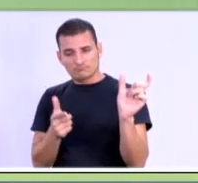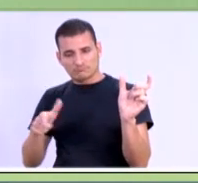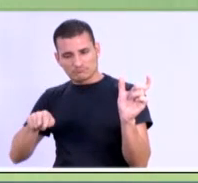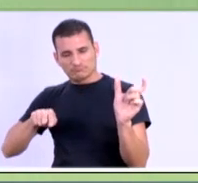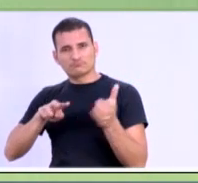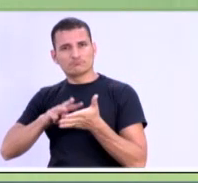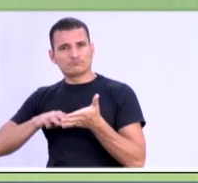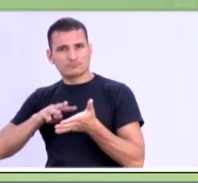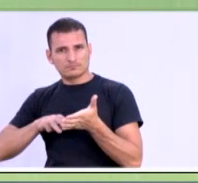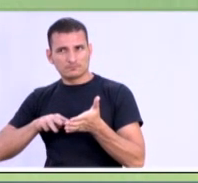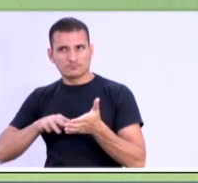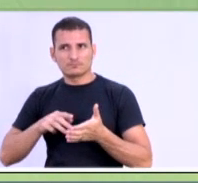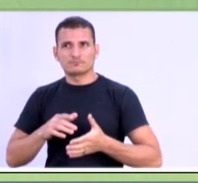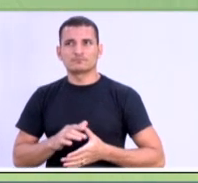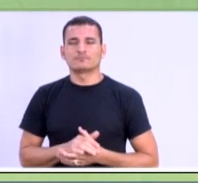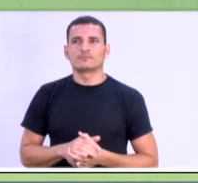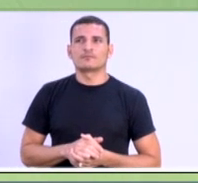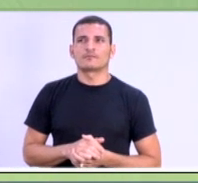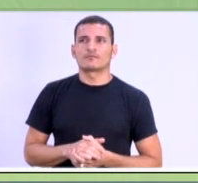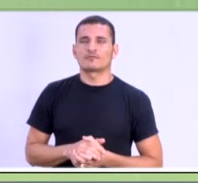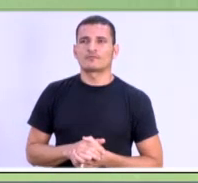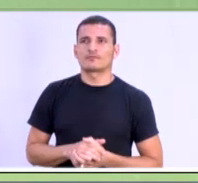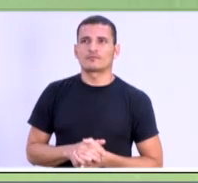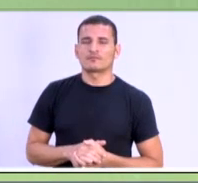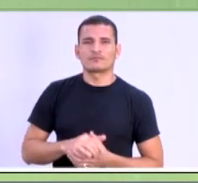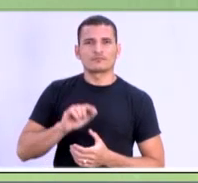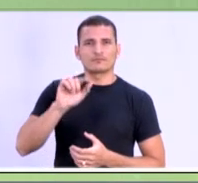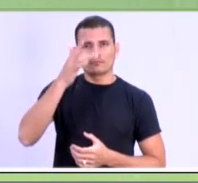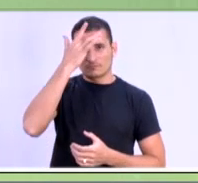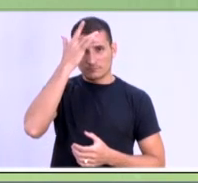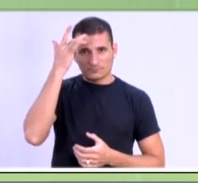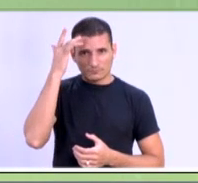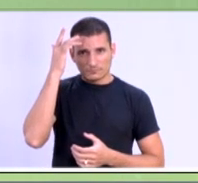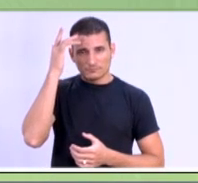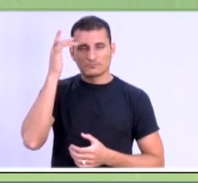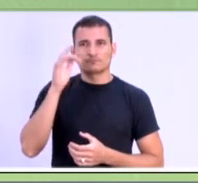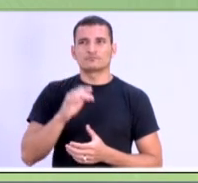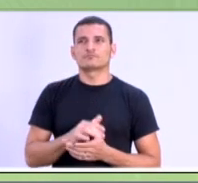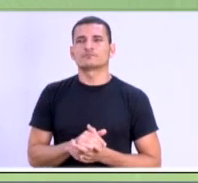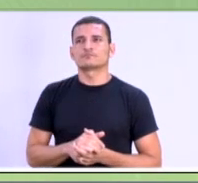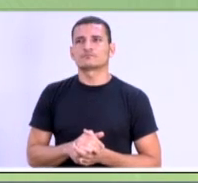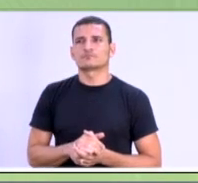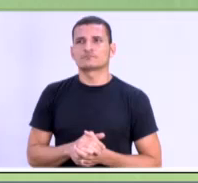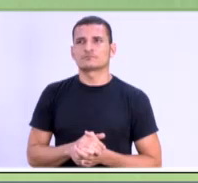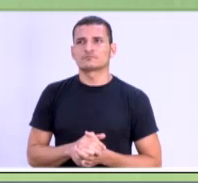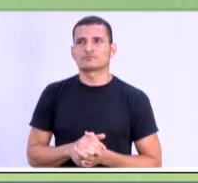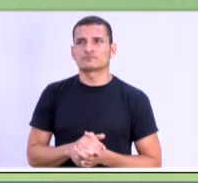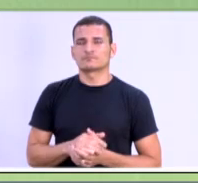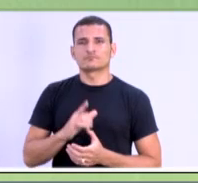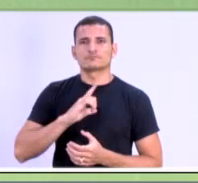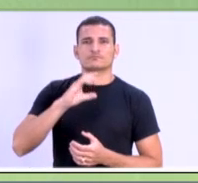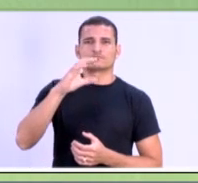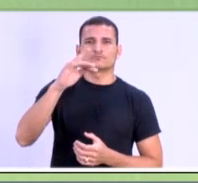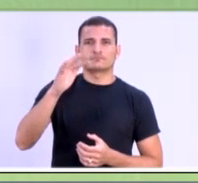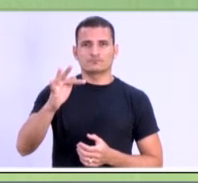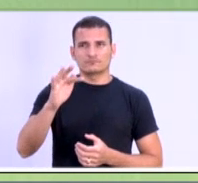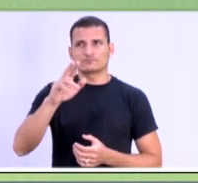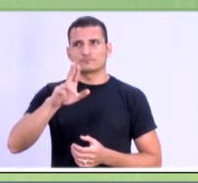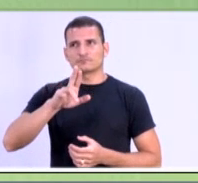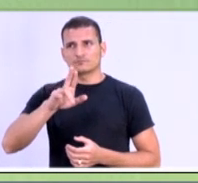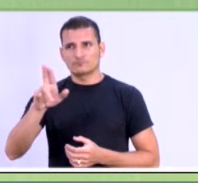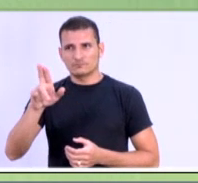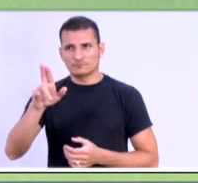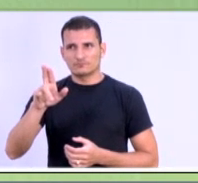tá, gente? Então, quando eu falo que uma classe pessoa, eu defino a classe pessoa, tem a característica CPF, nome